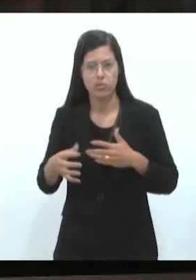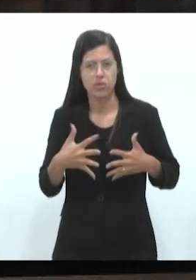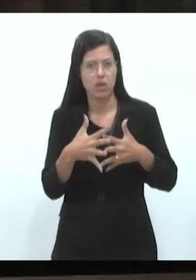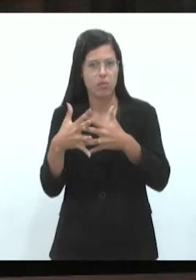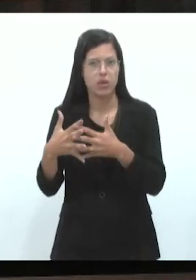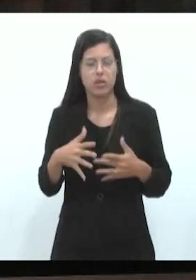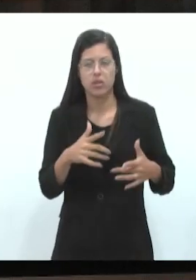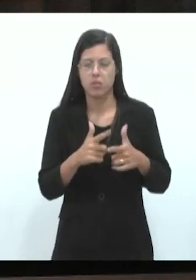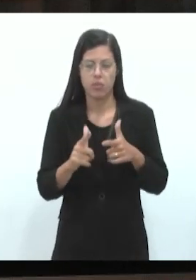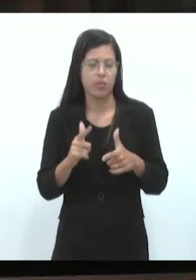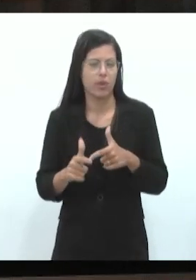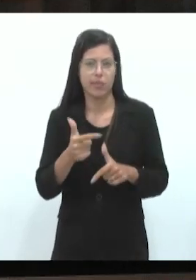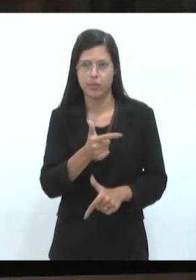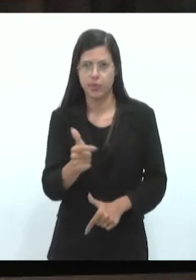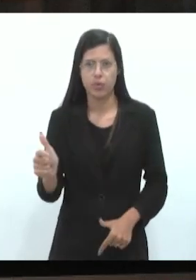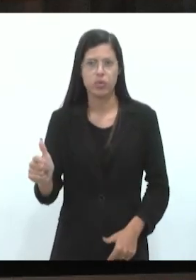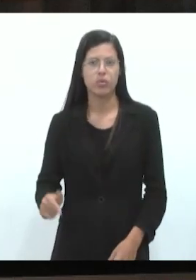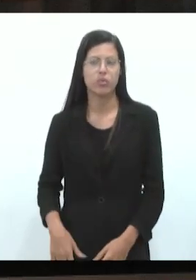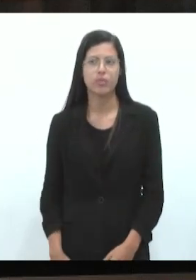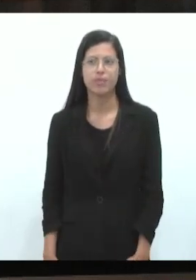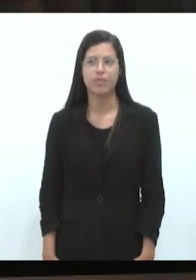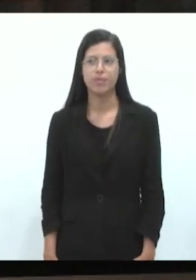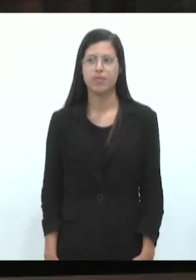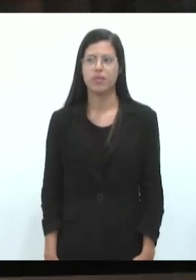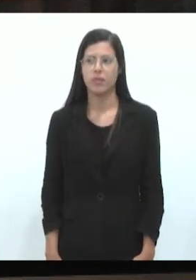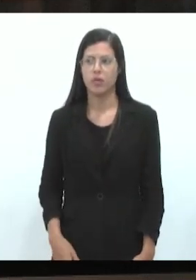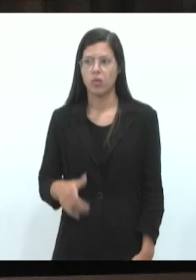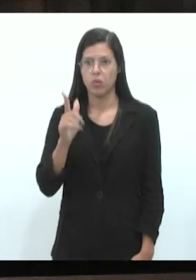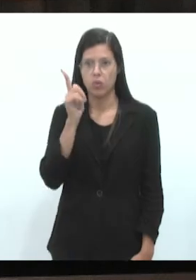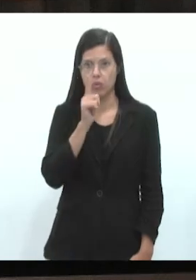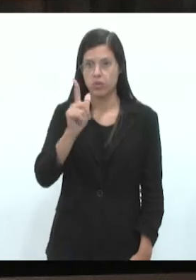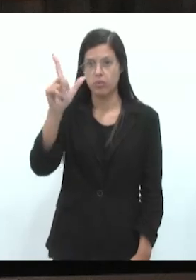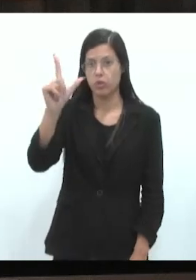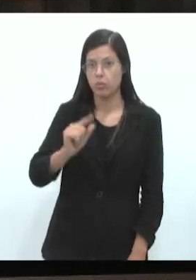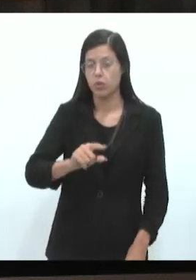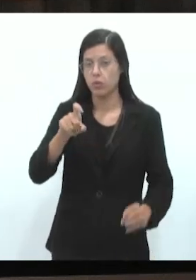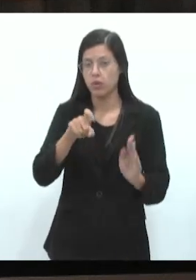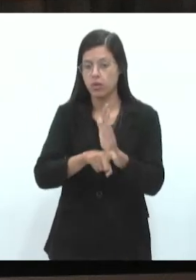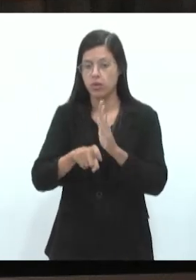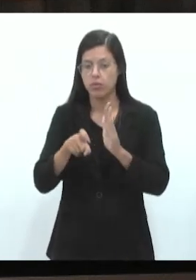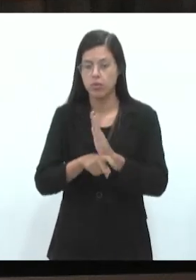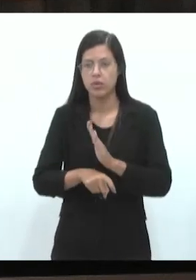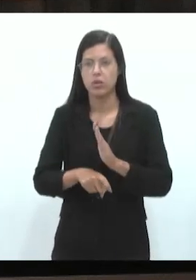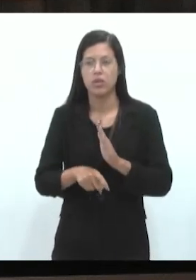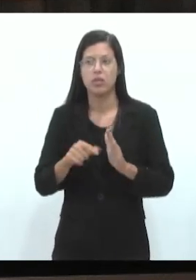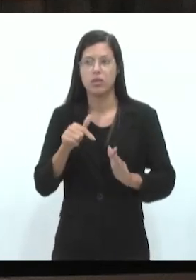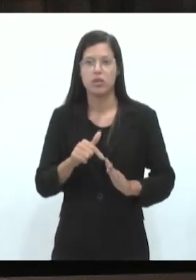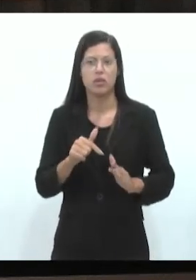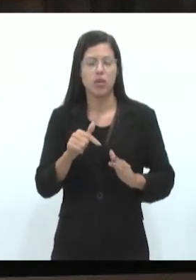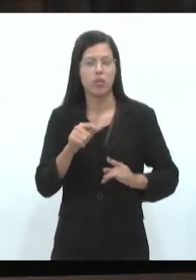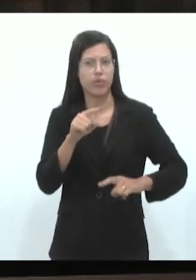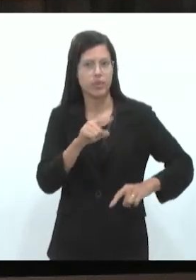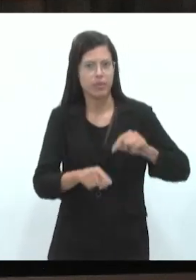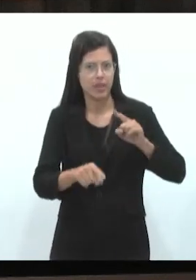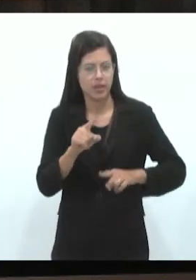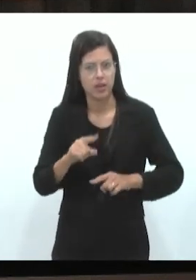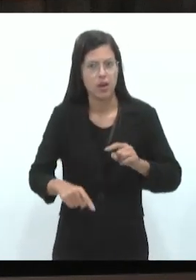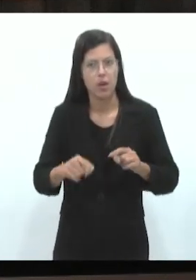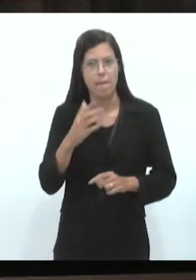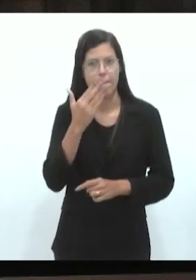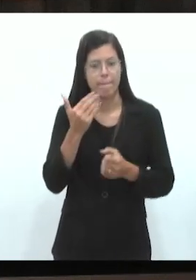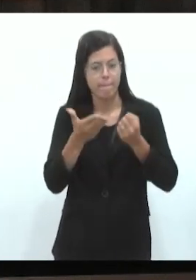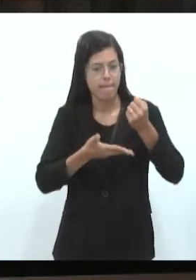aqui no estado do Rio de Janeiro. Então, quando nós conseguimos reduzir a tributação em cima desses itens básicos